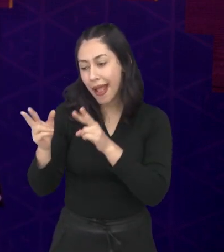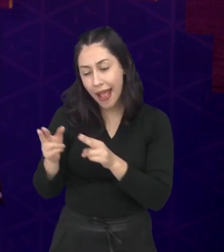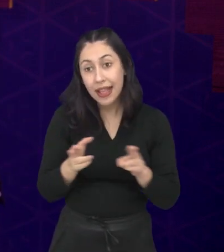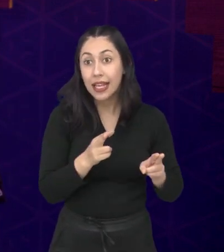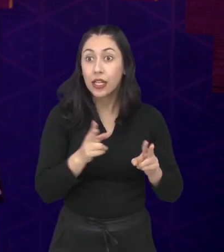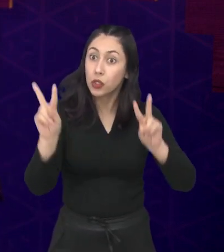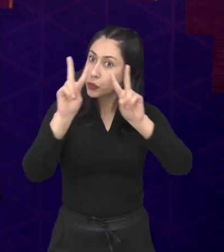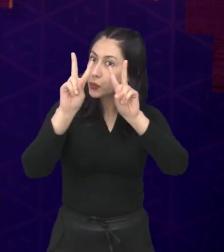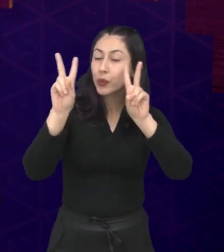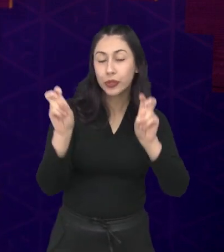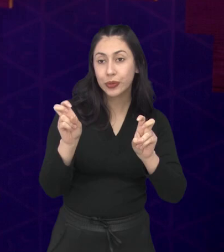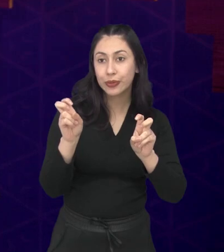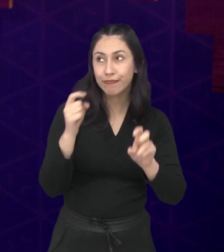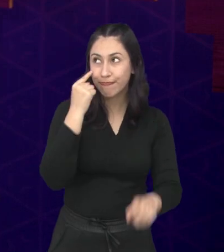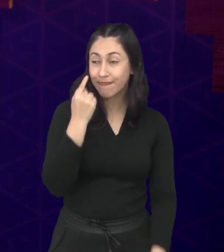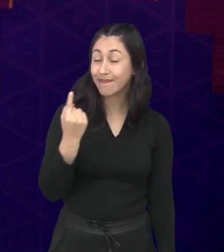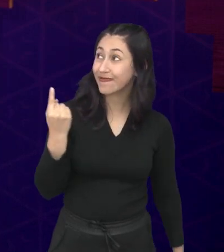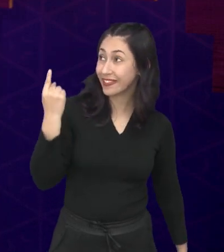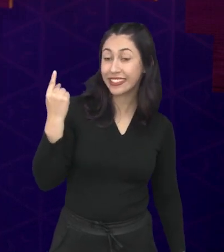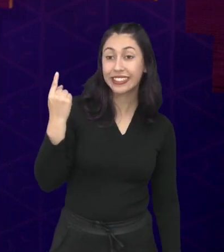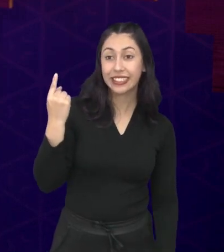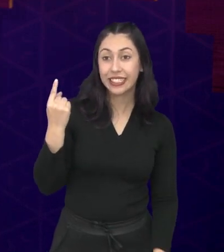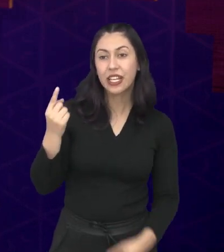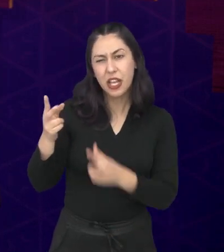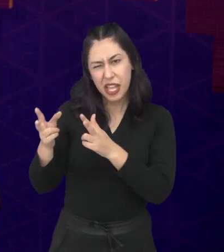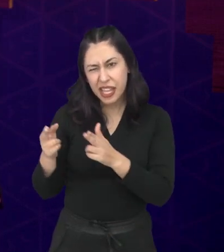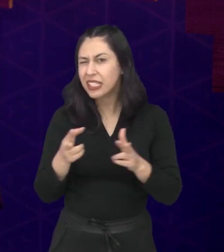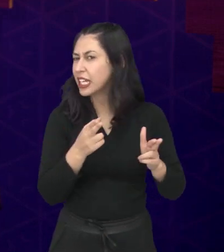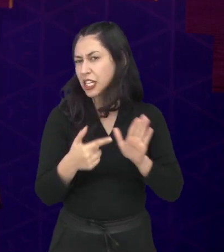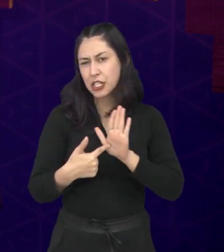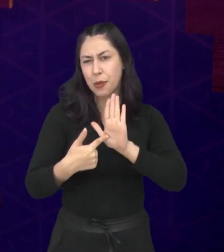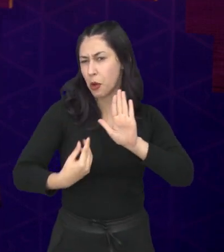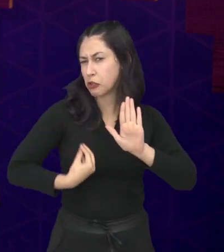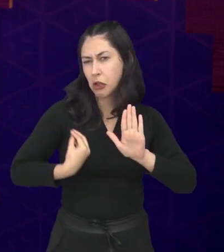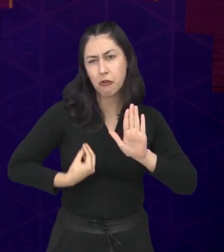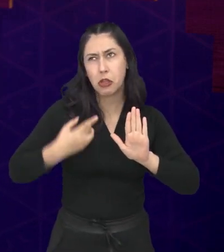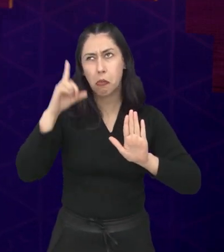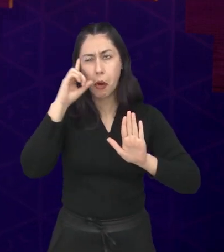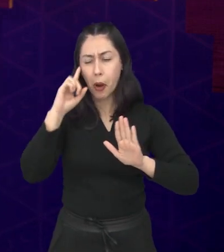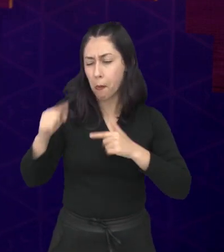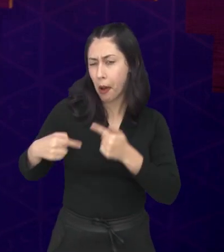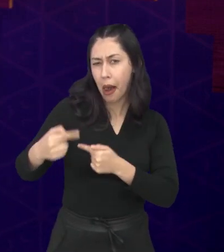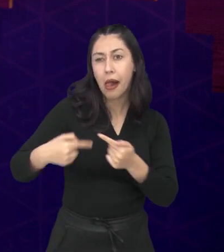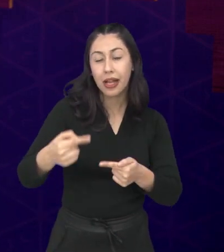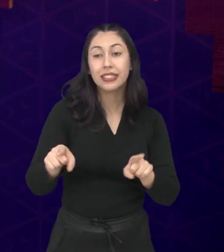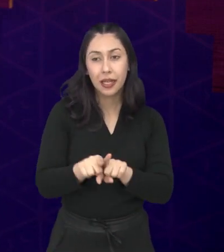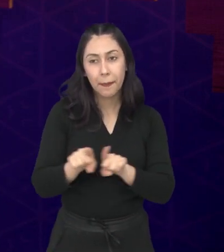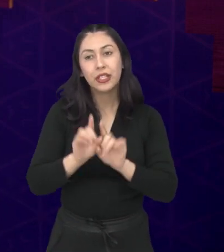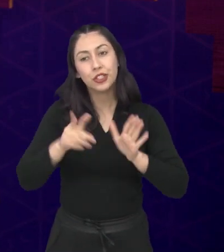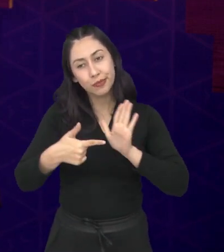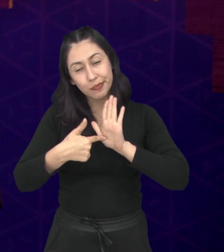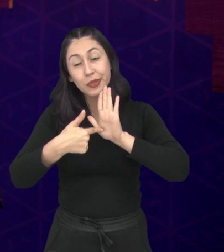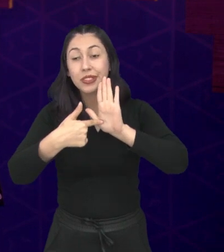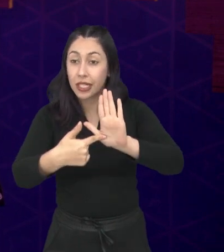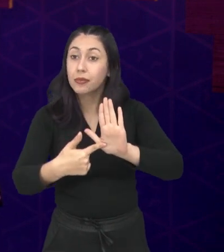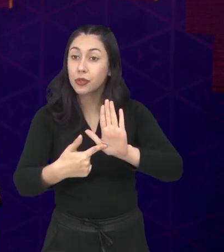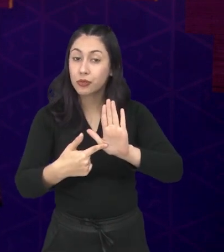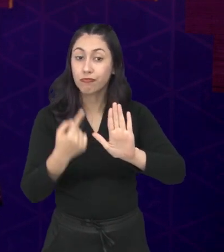filmes falam sobre esse tema. E as sitcoms, que a gente já abordou um pouquinho aqui no episódio sobre educação